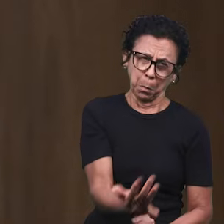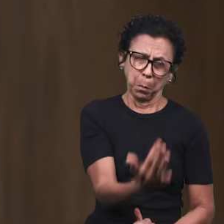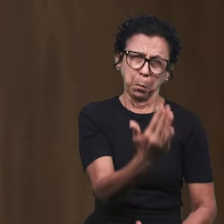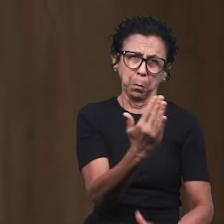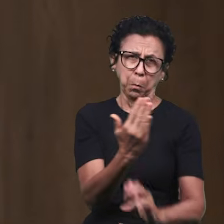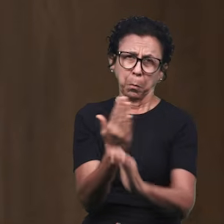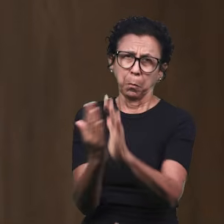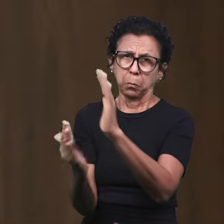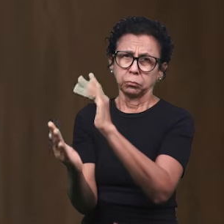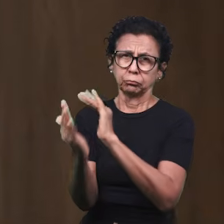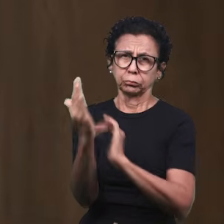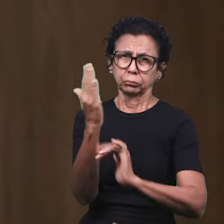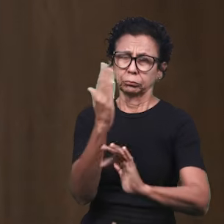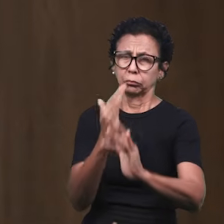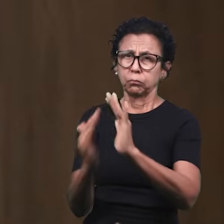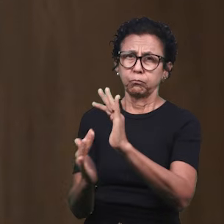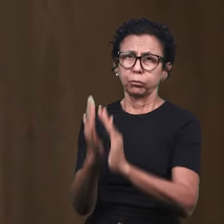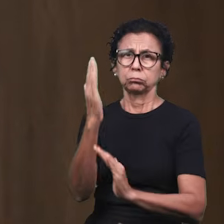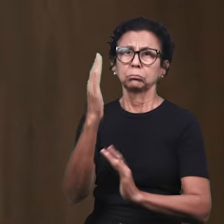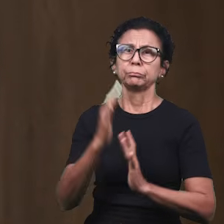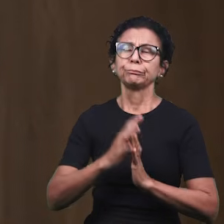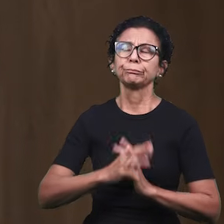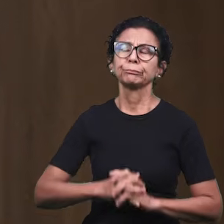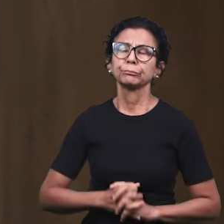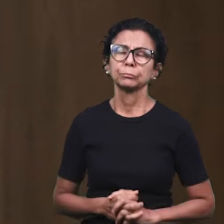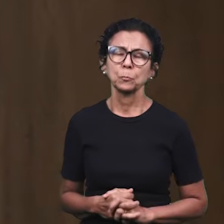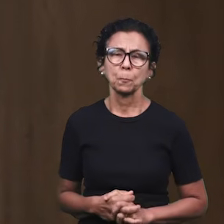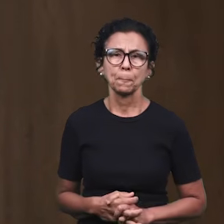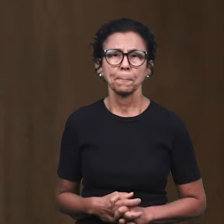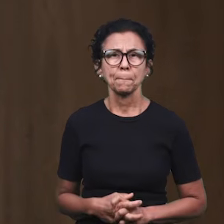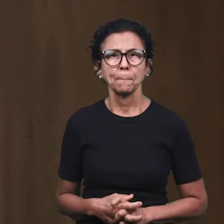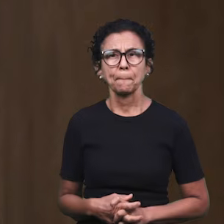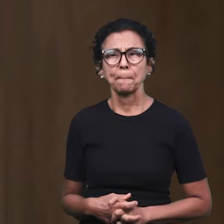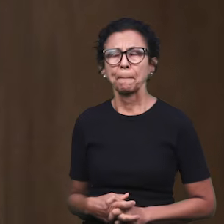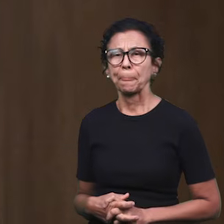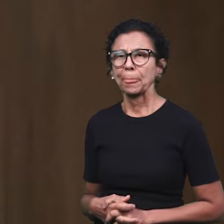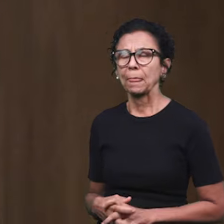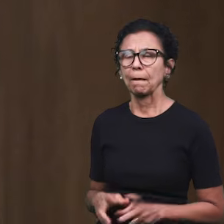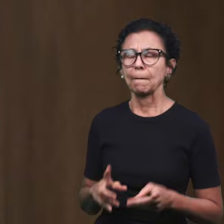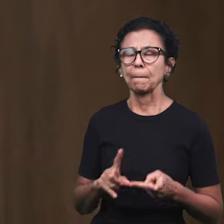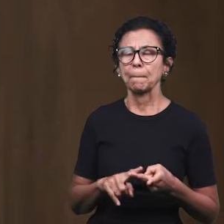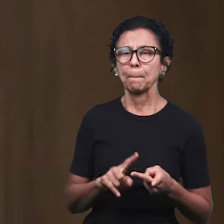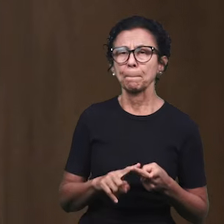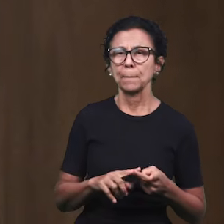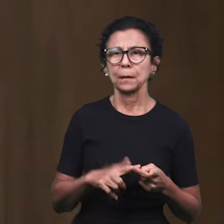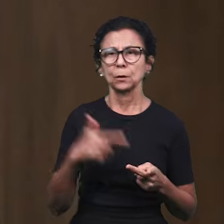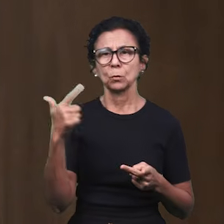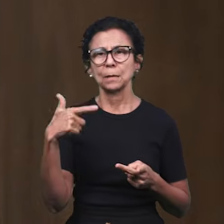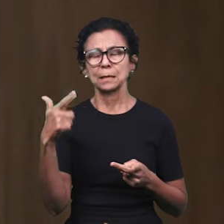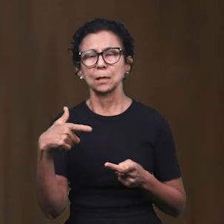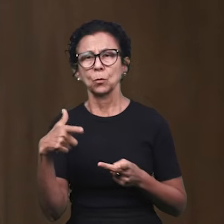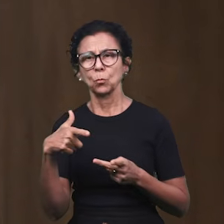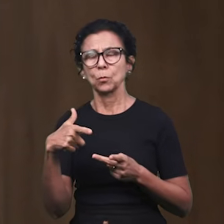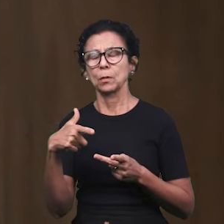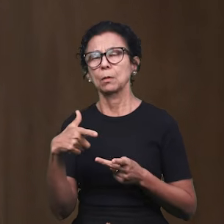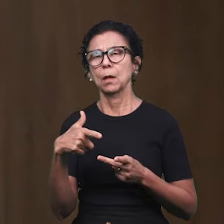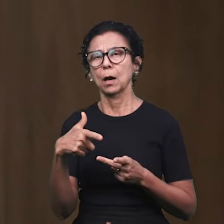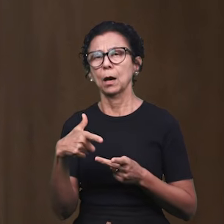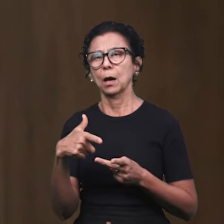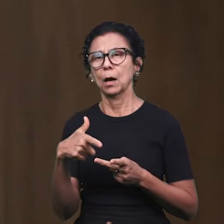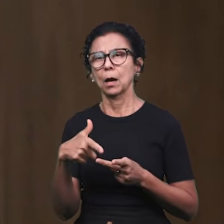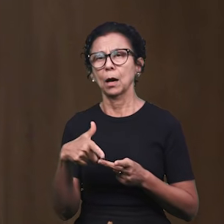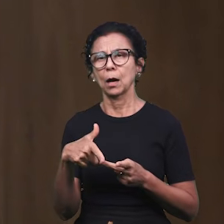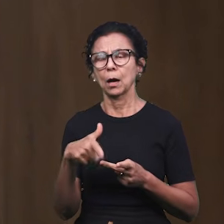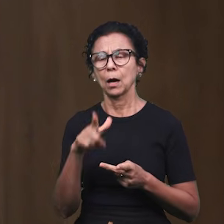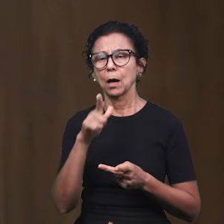Bom, esse é o texto da pesca maravilhosa. Nós vemos que tem uma segunda pesca maravilhosa, que daí é quando